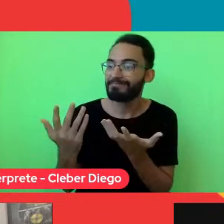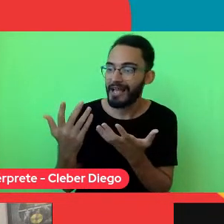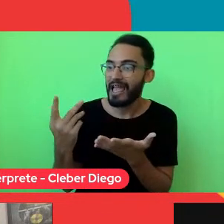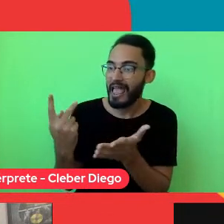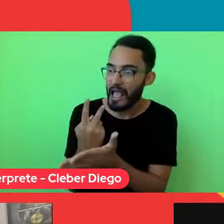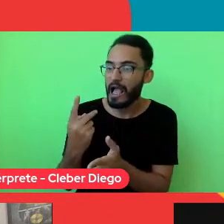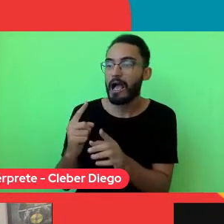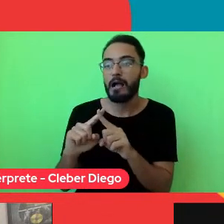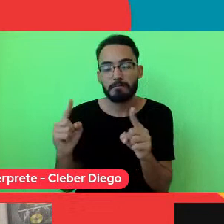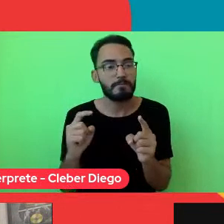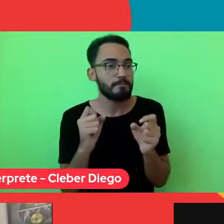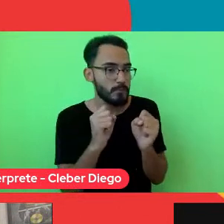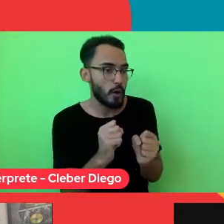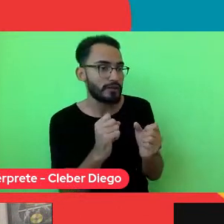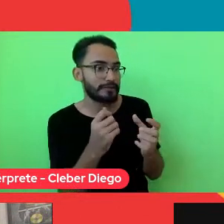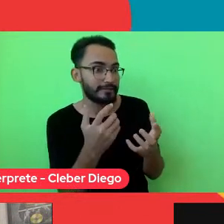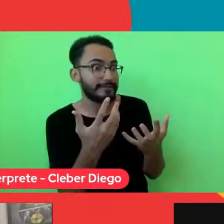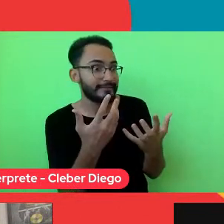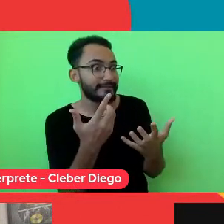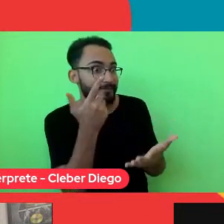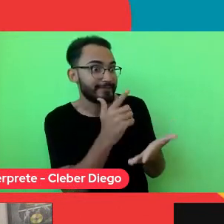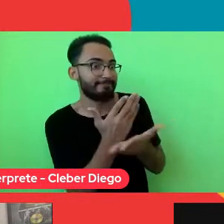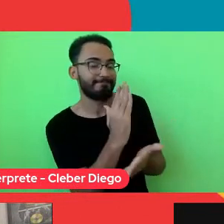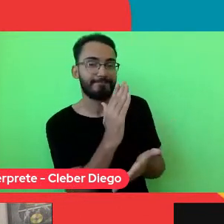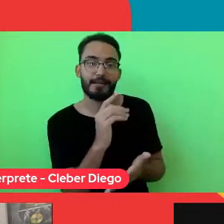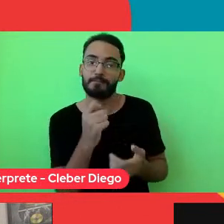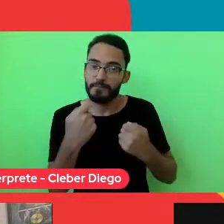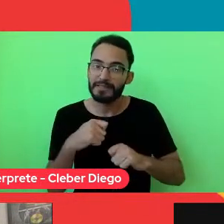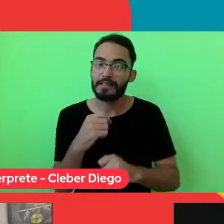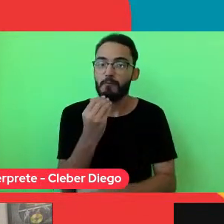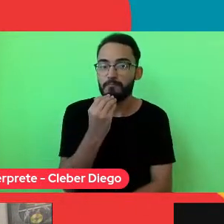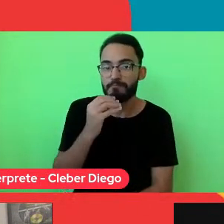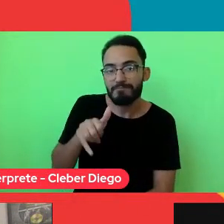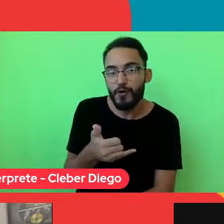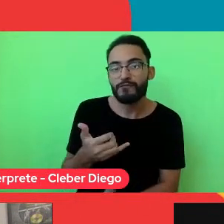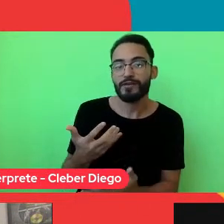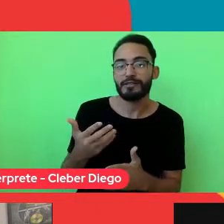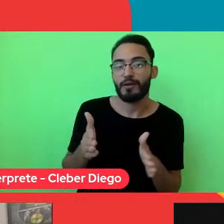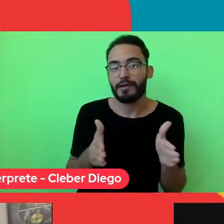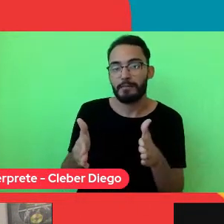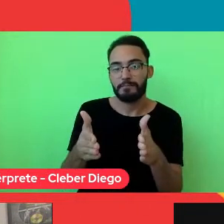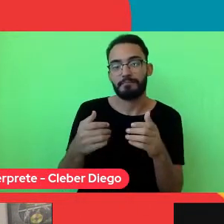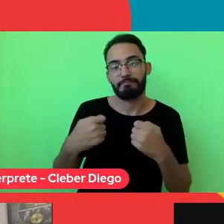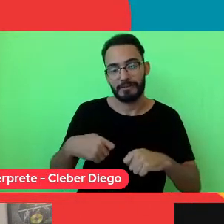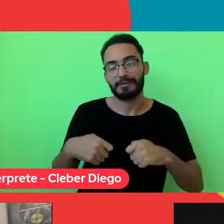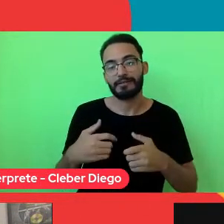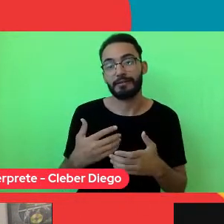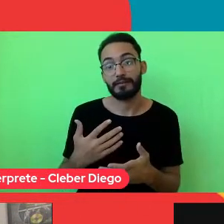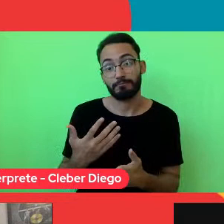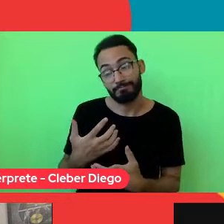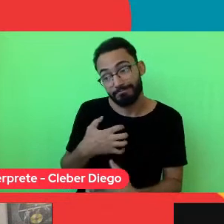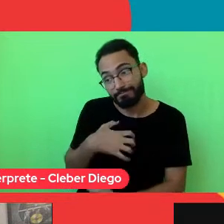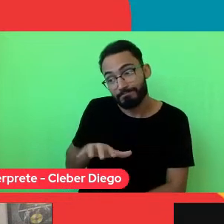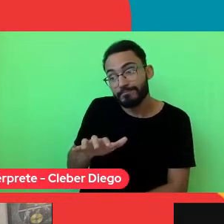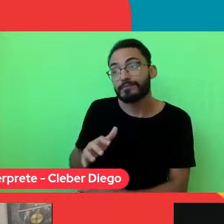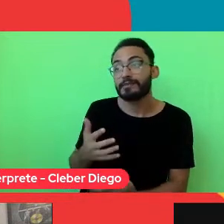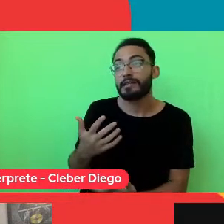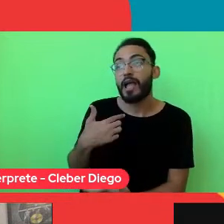acertar e a gente vai tirar o melhor proveito é, durante o caminho. E isso, acho